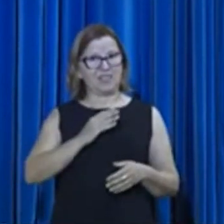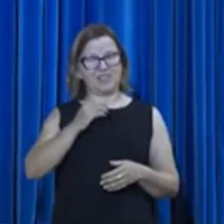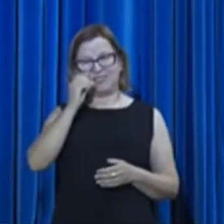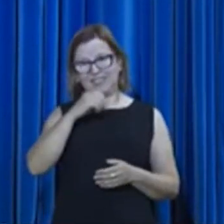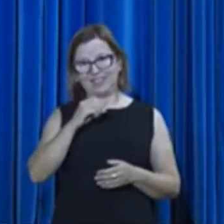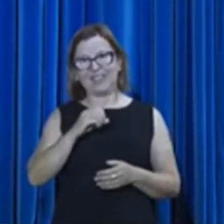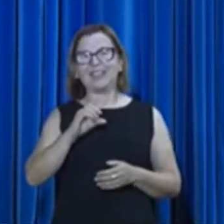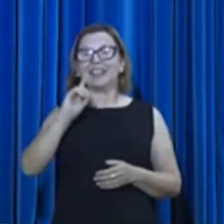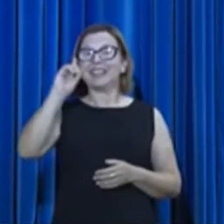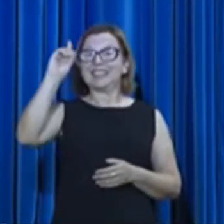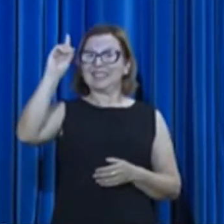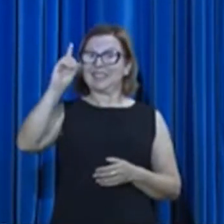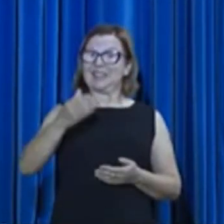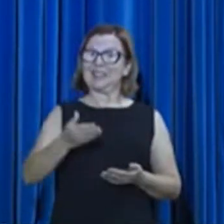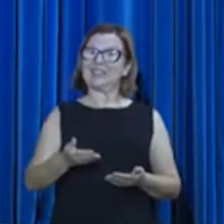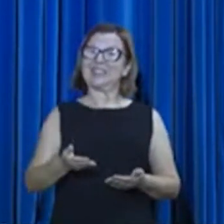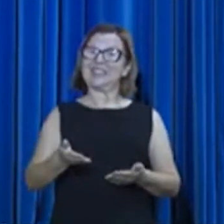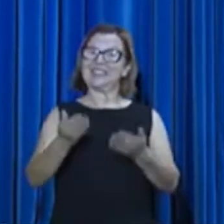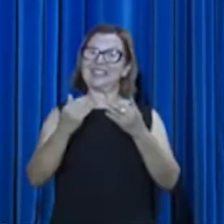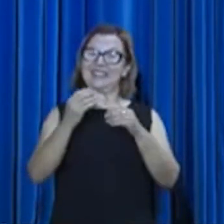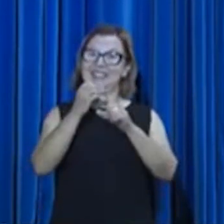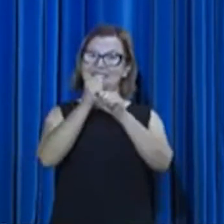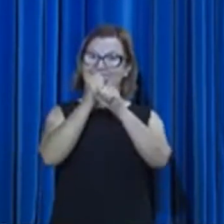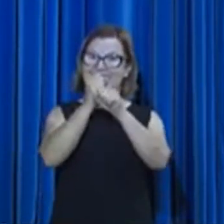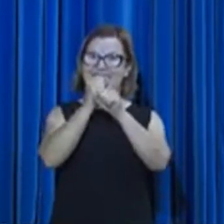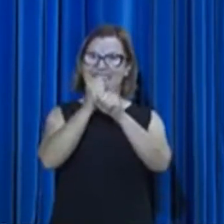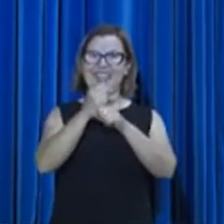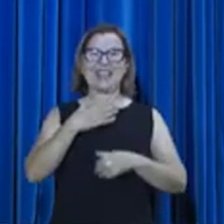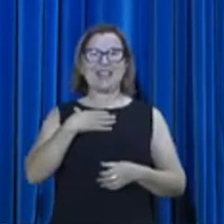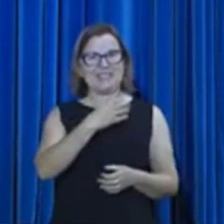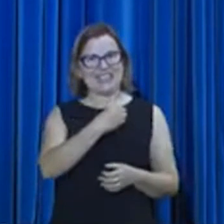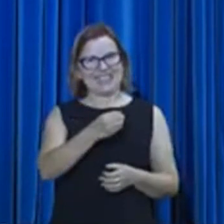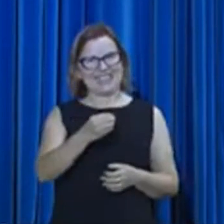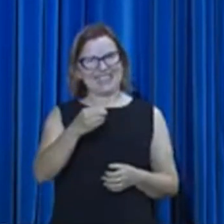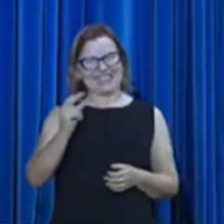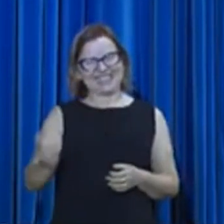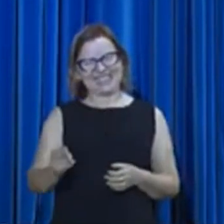meu coração e a minha herança para sempre.